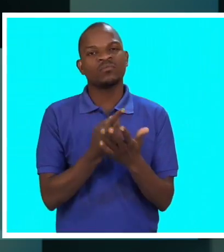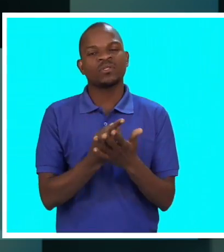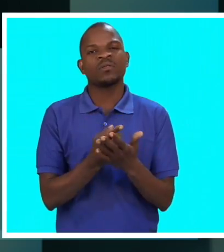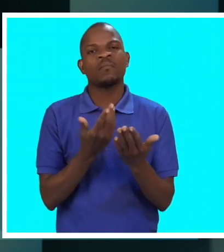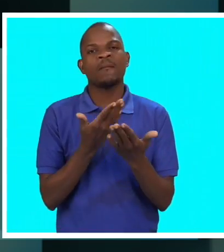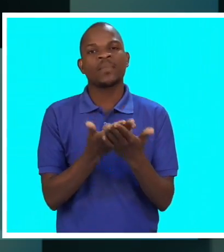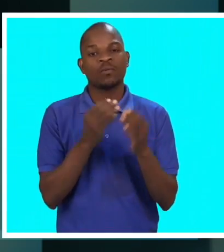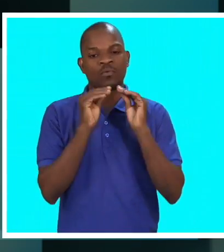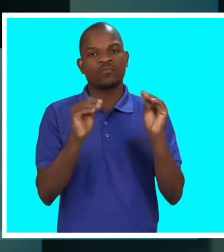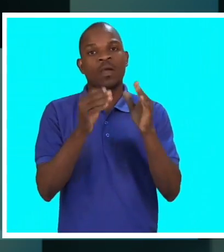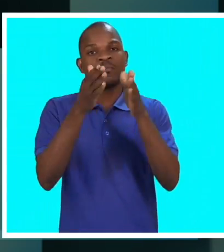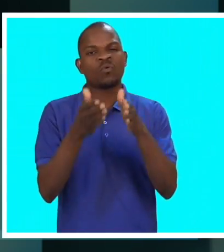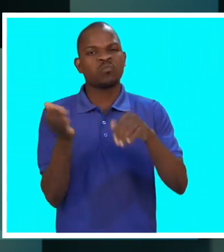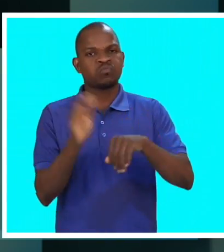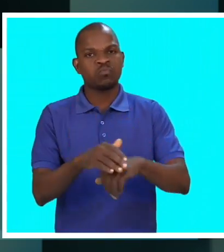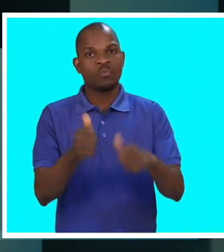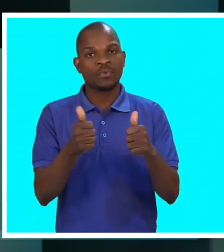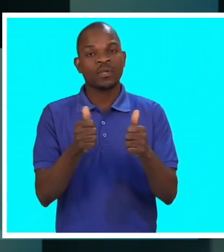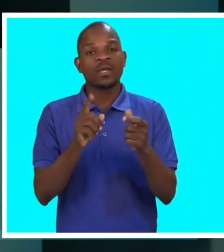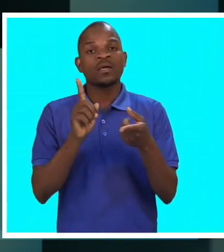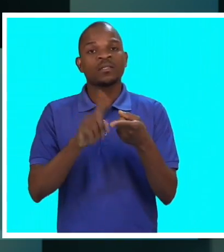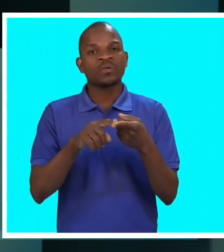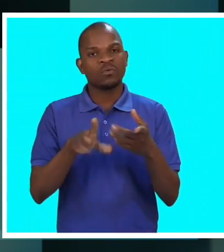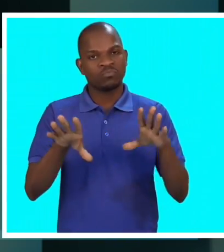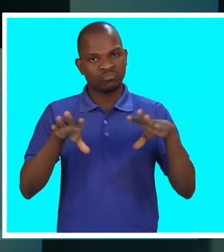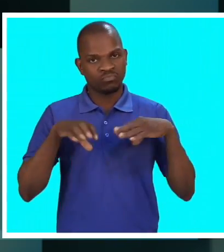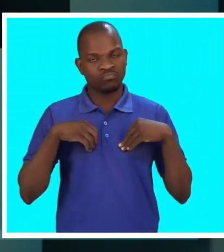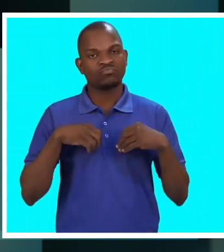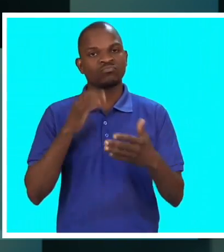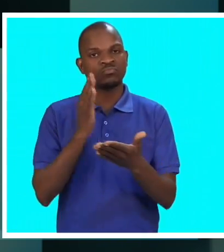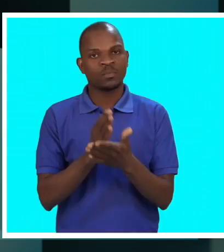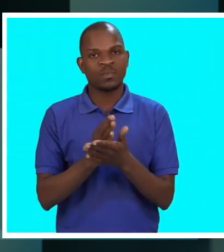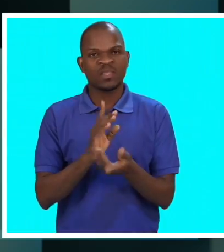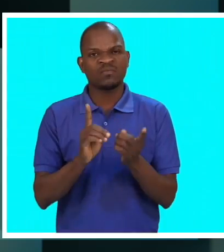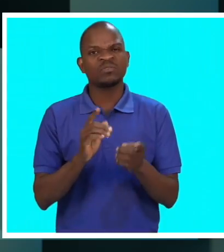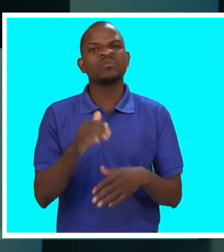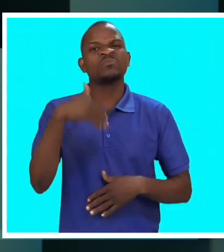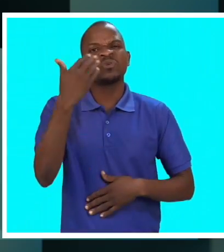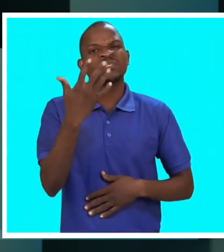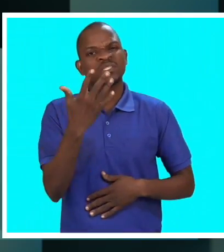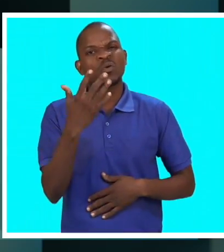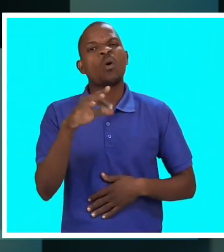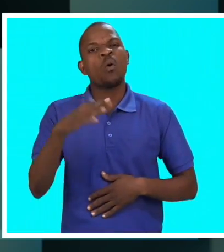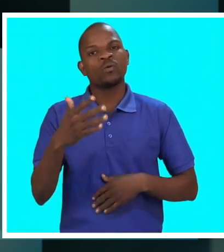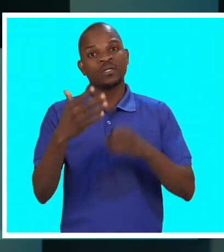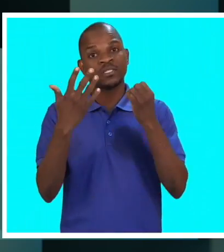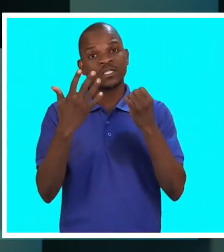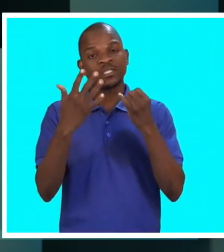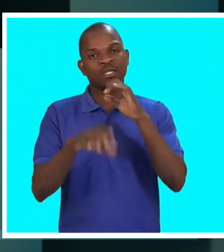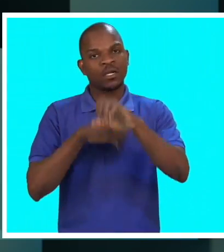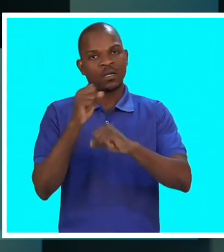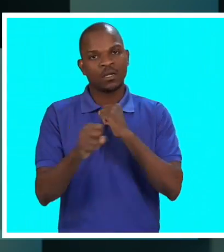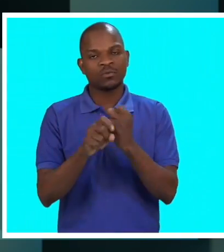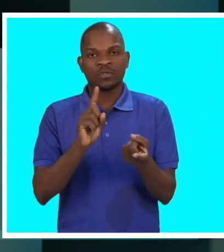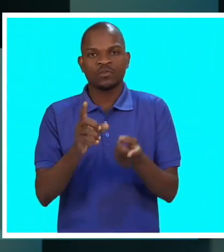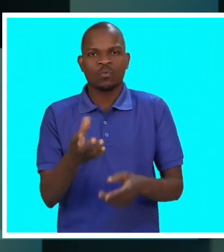um grande atleta eu acredito que daqui a mais uns cinco anos seis anos é possível nós termos grandes